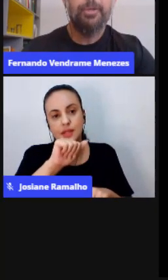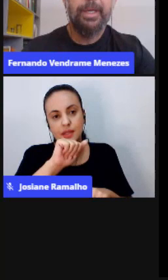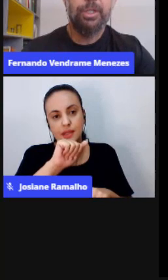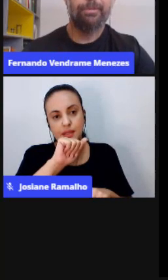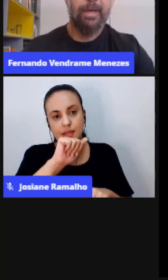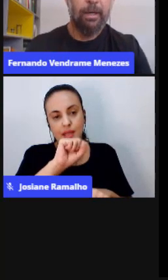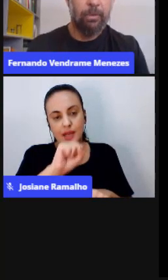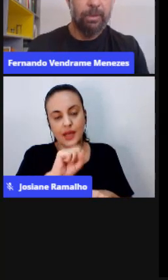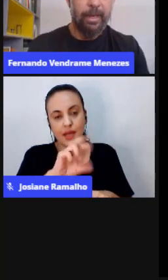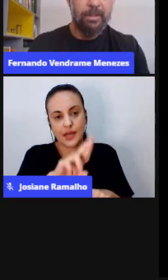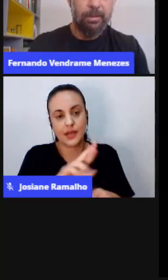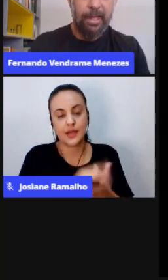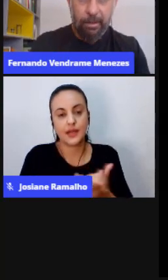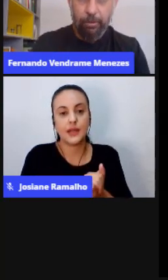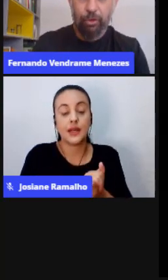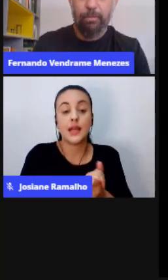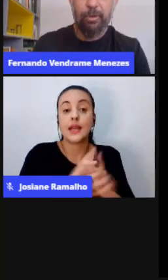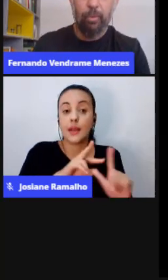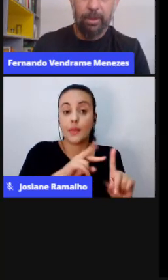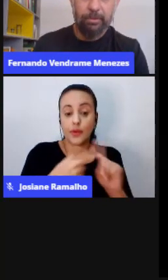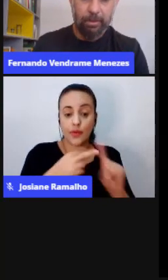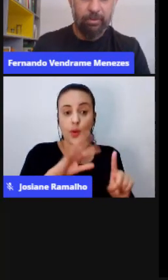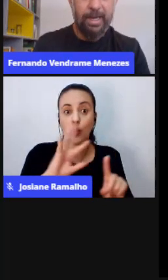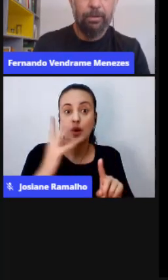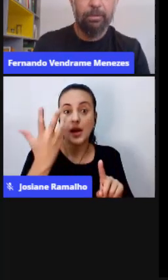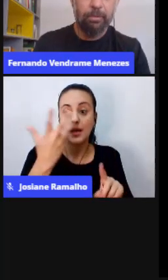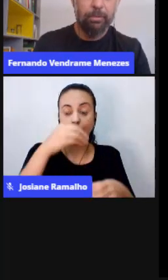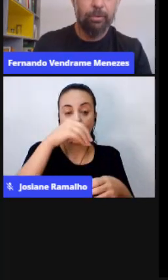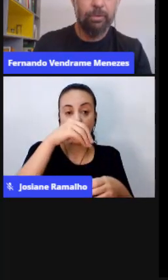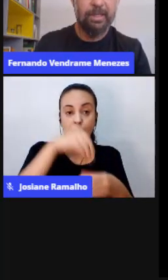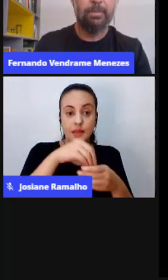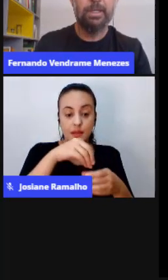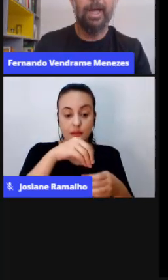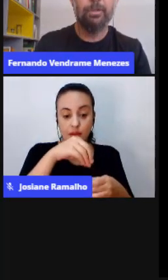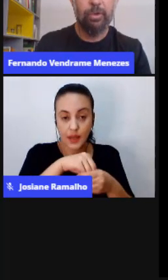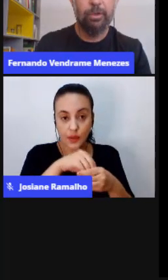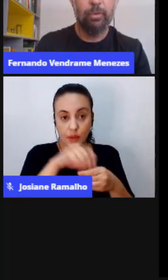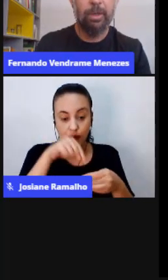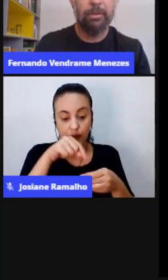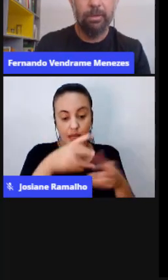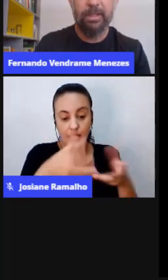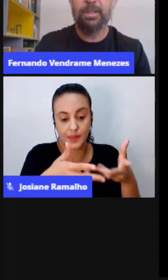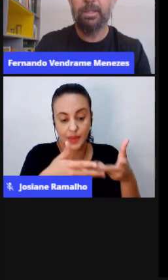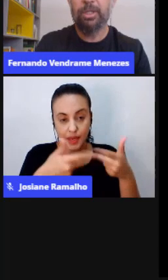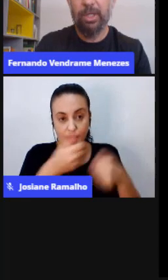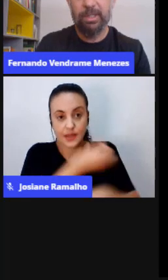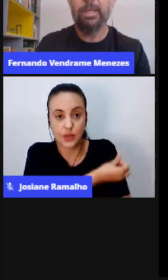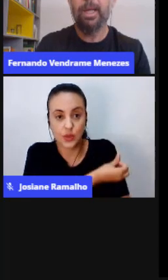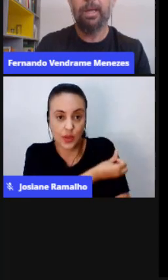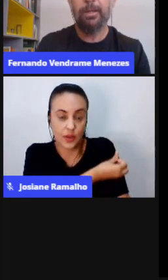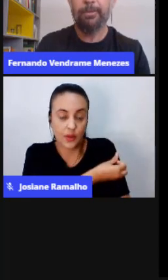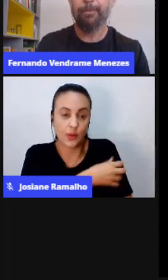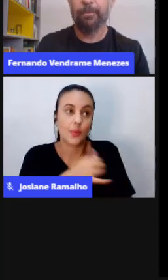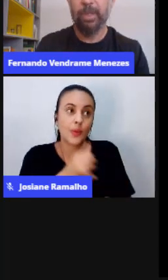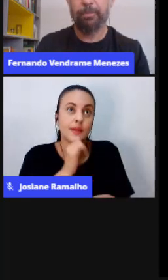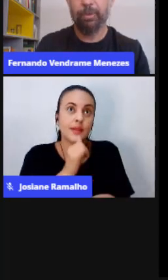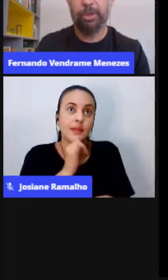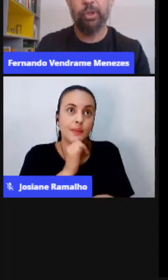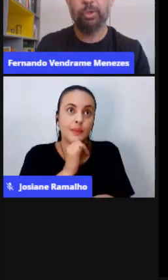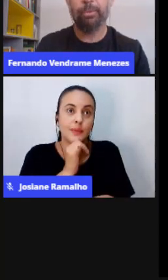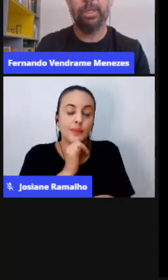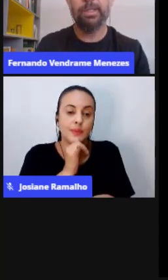E essa perspectiva, ela acontece dentro de um mesmo ramo. Então, dentro das habilidades do 6º ano, existe essa ideia,